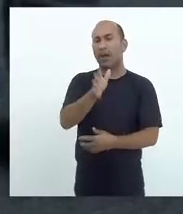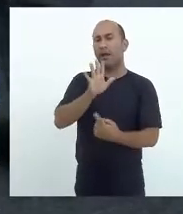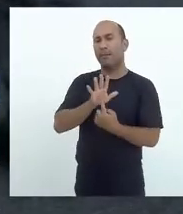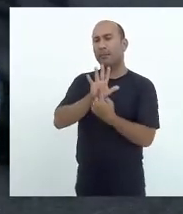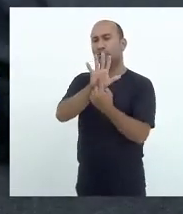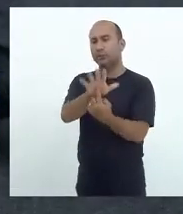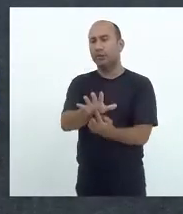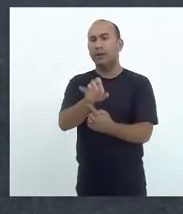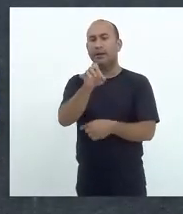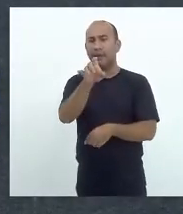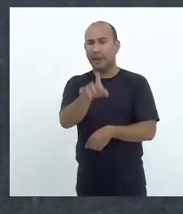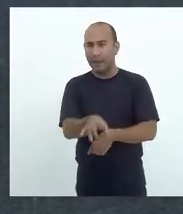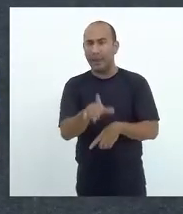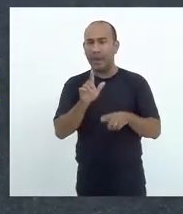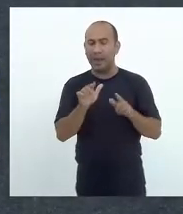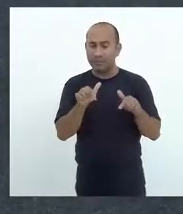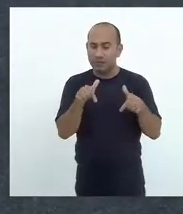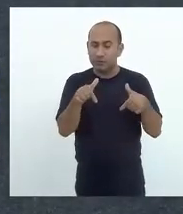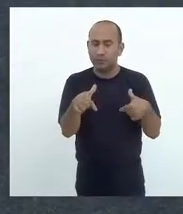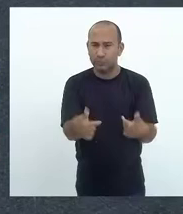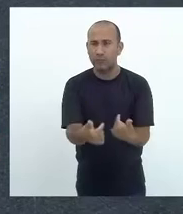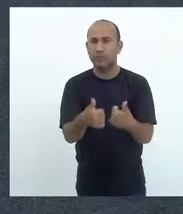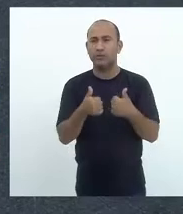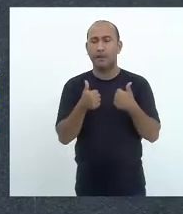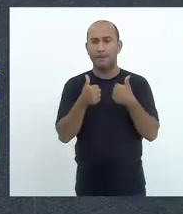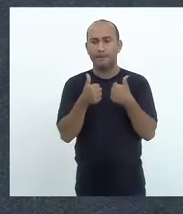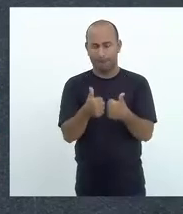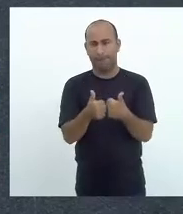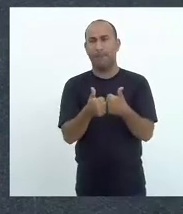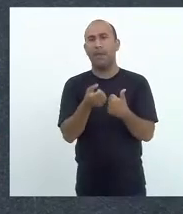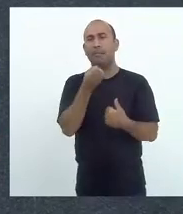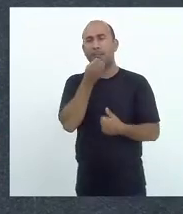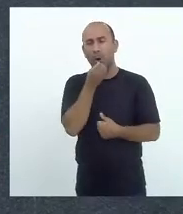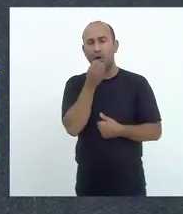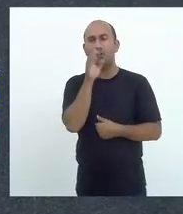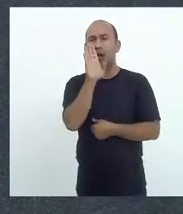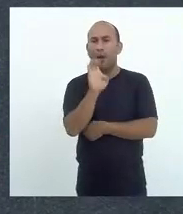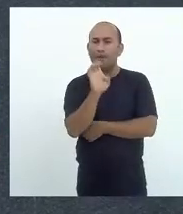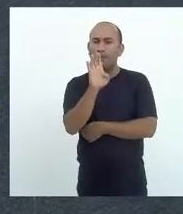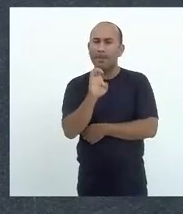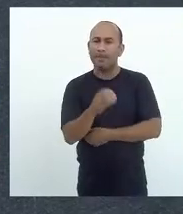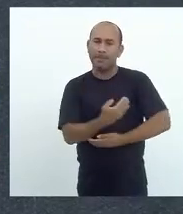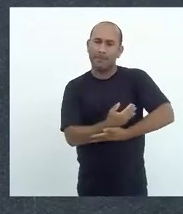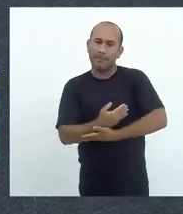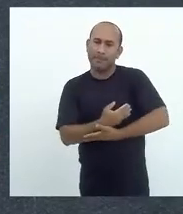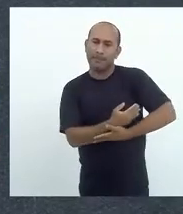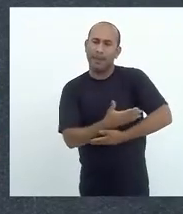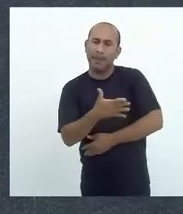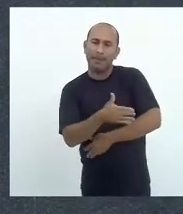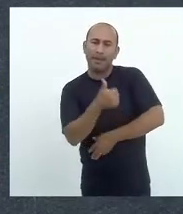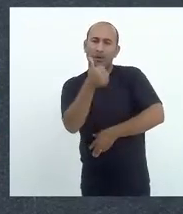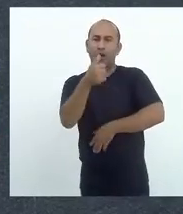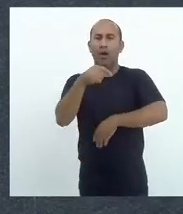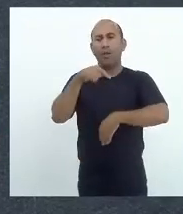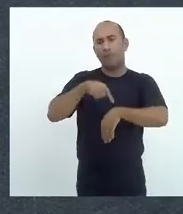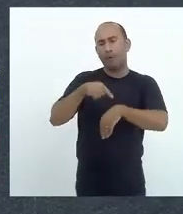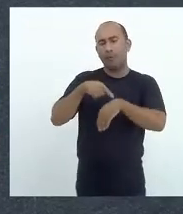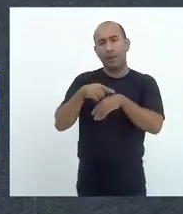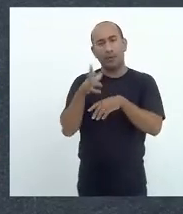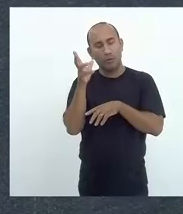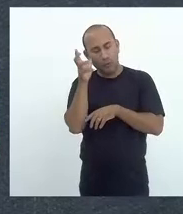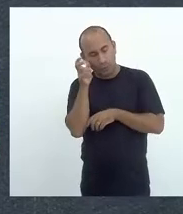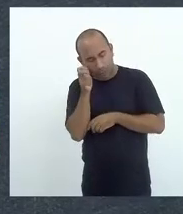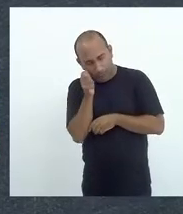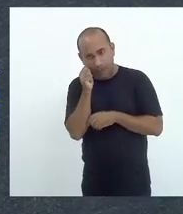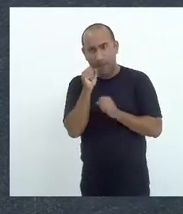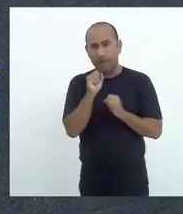que esse tipo de ação pode garantir ao bebê uma melhoria no tempo do sono, vai permitir que o